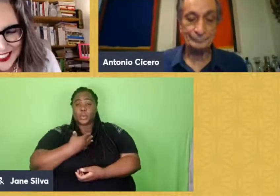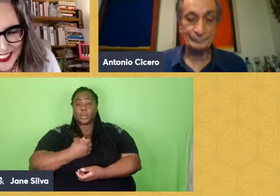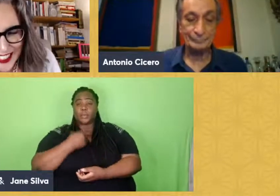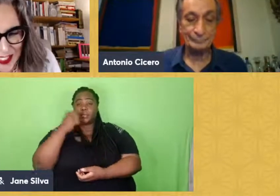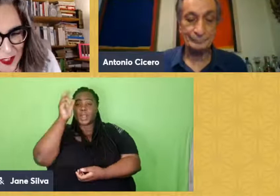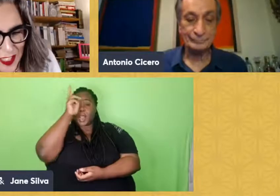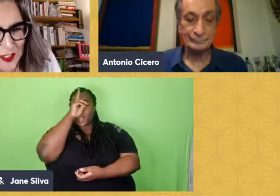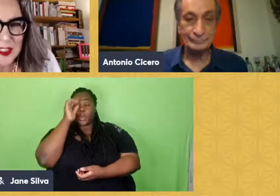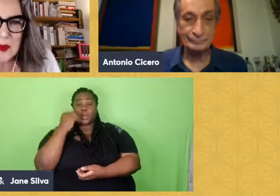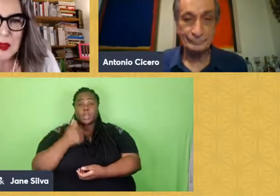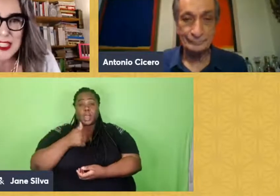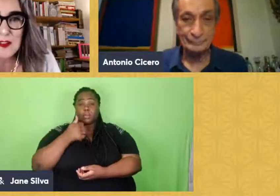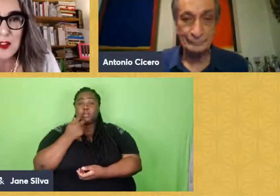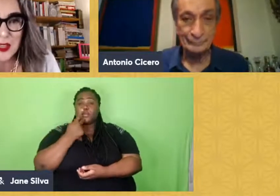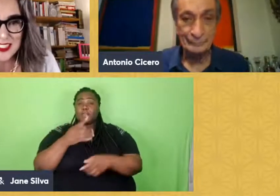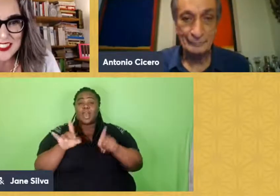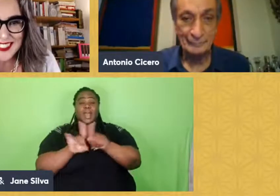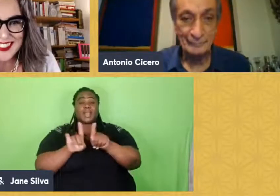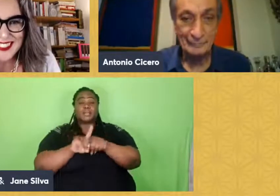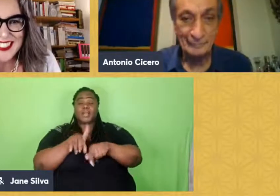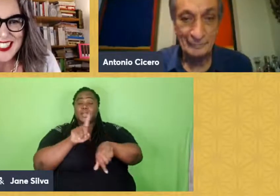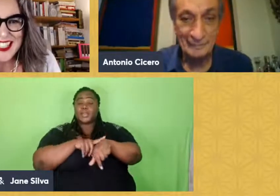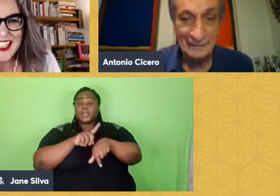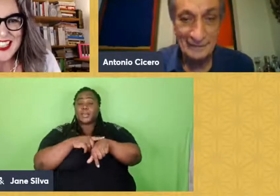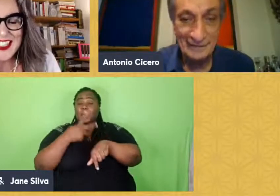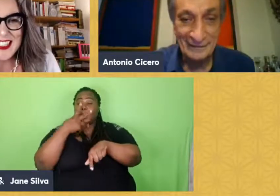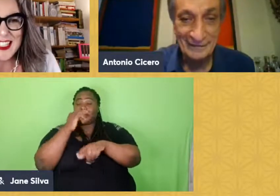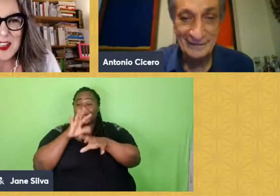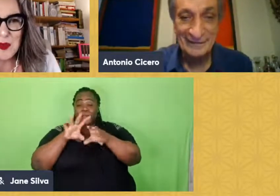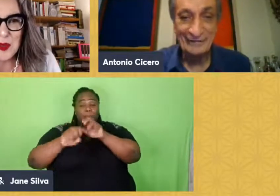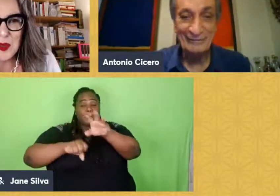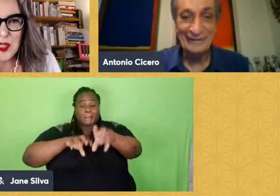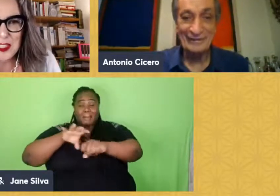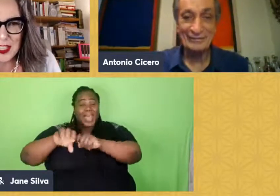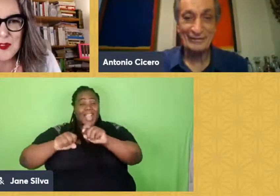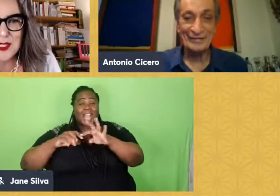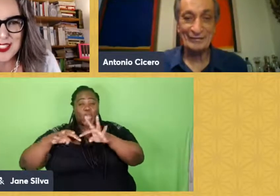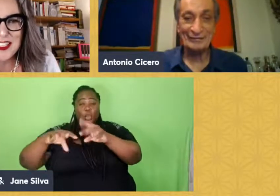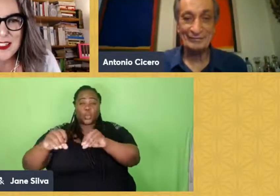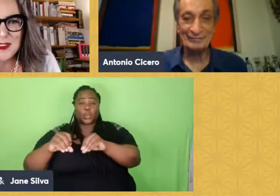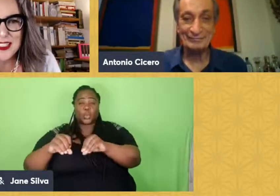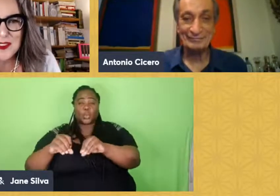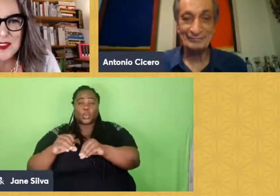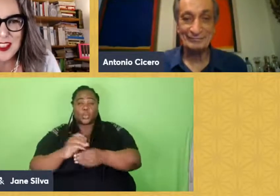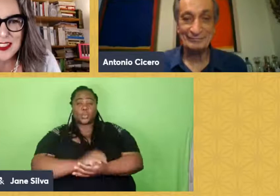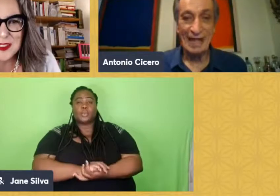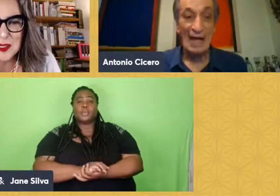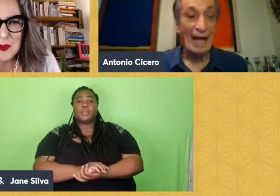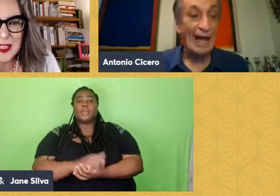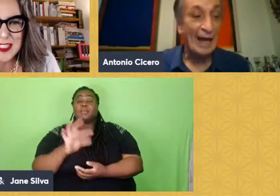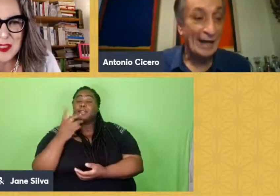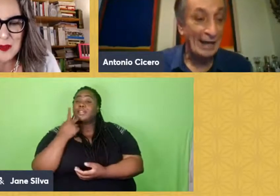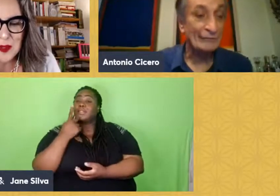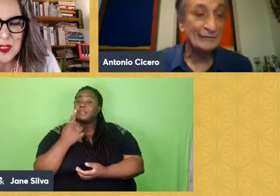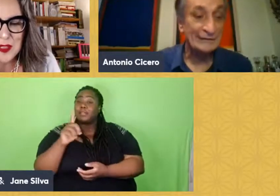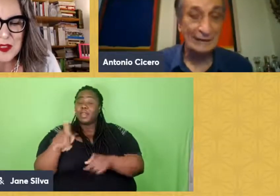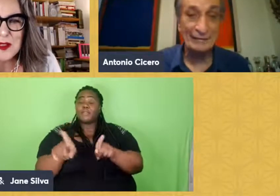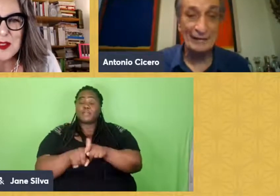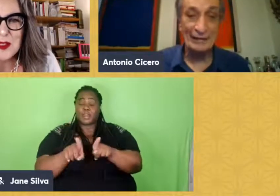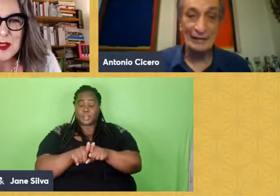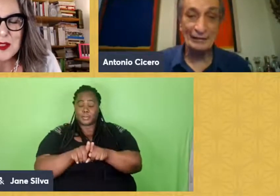também, né? Em que ela fala do tempo que devora, né? Esse Do tempo tempo que devora. que você estava falando também, Ah, é,